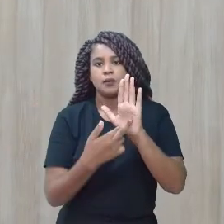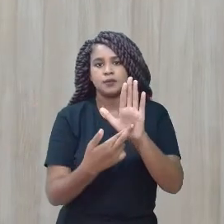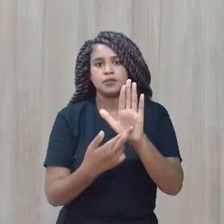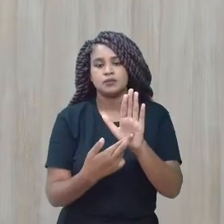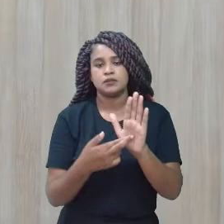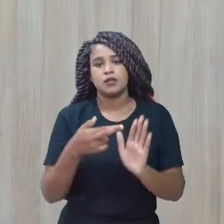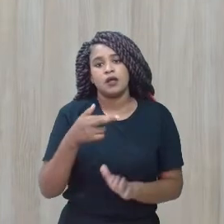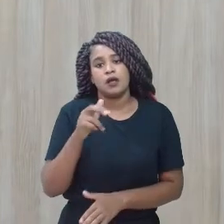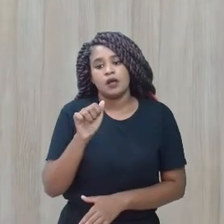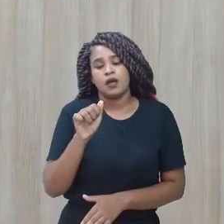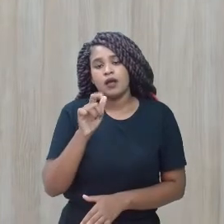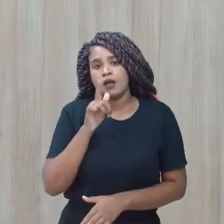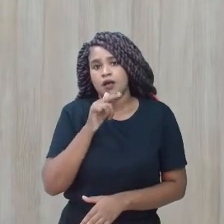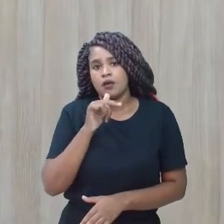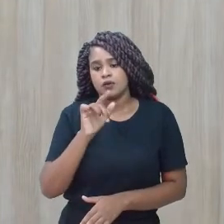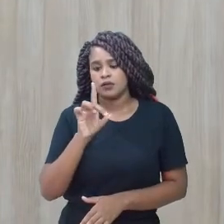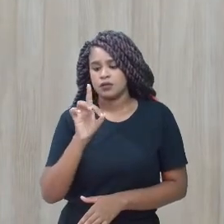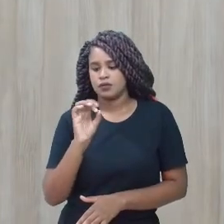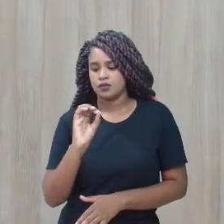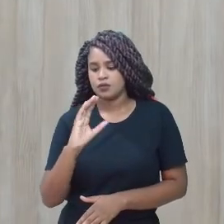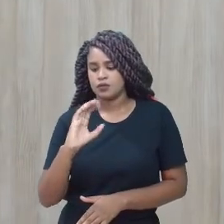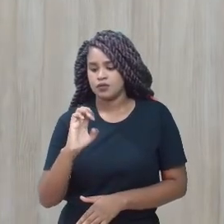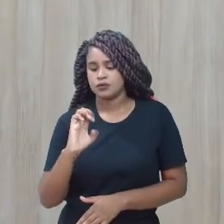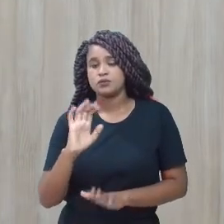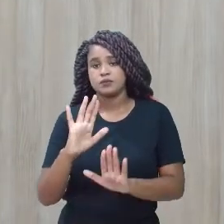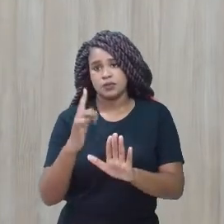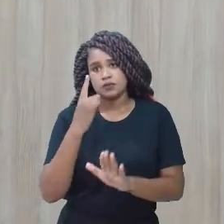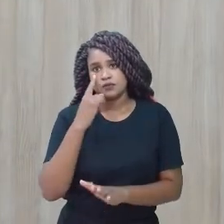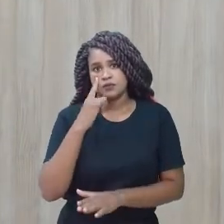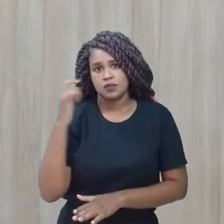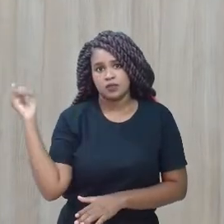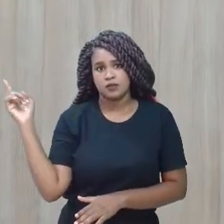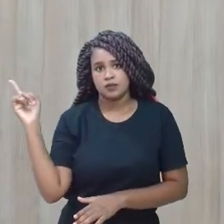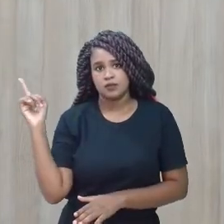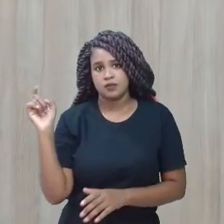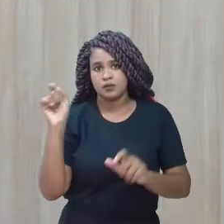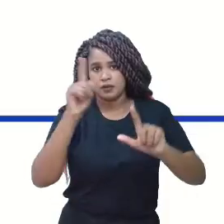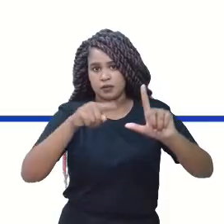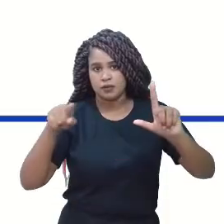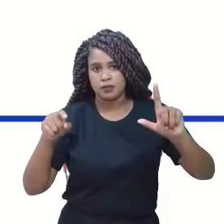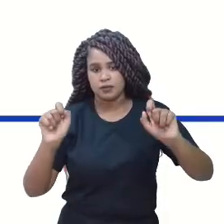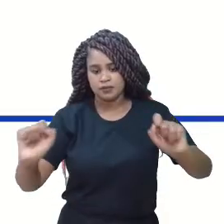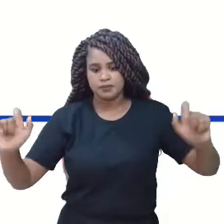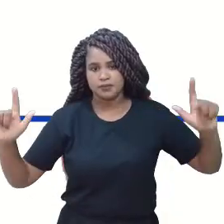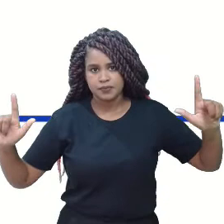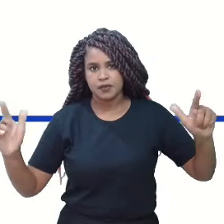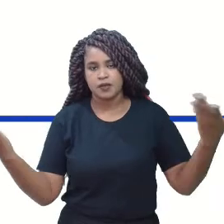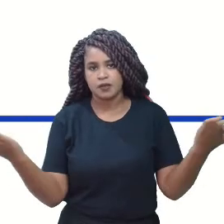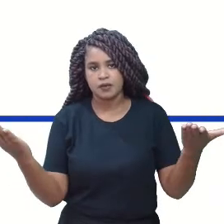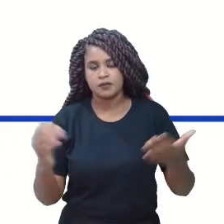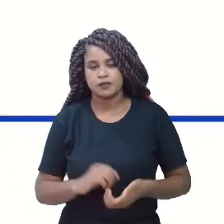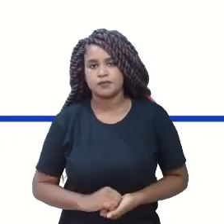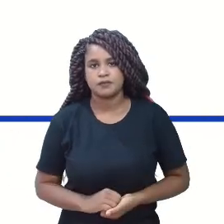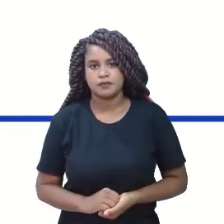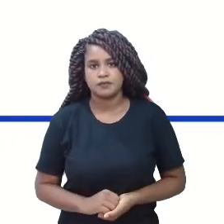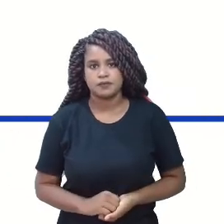no gráfico, né? Vamos olhar direitinho como é que se dá. Joga na tela. Joga na tela aí, gente.